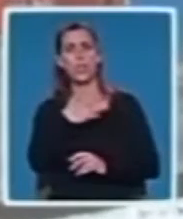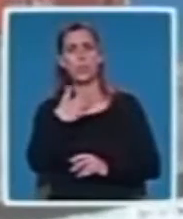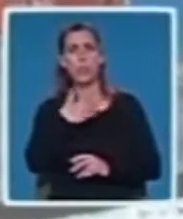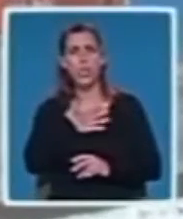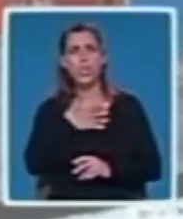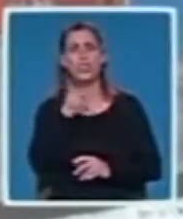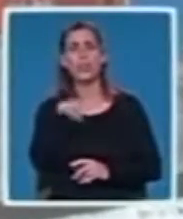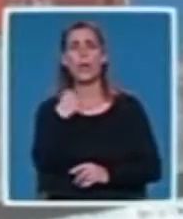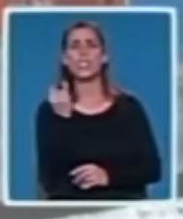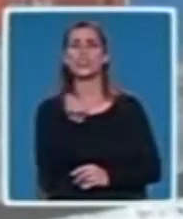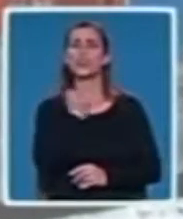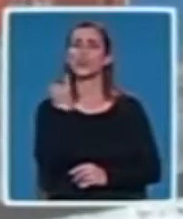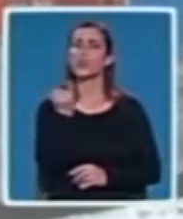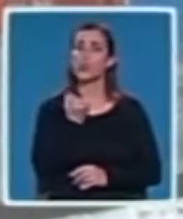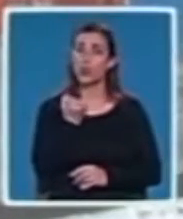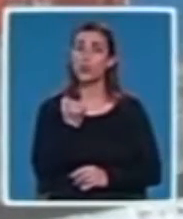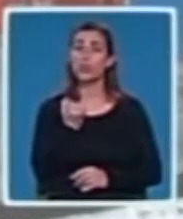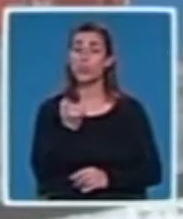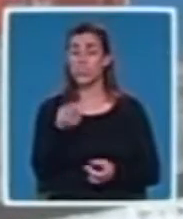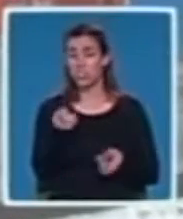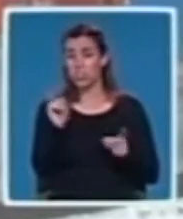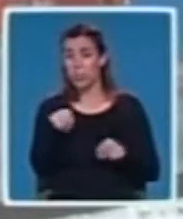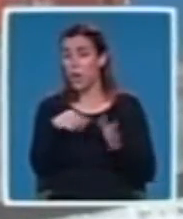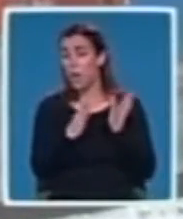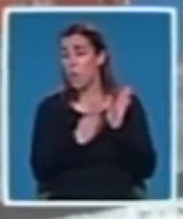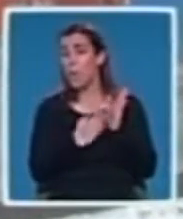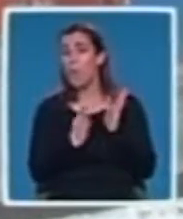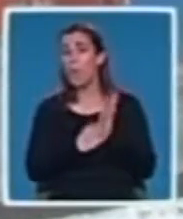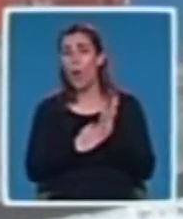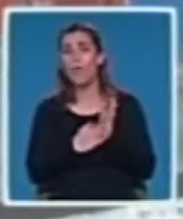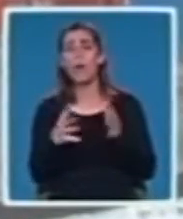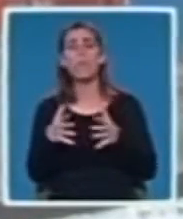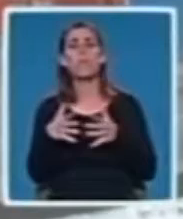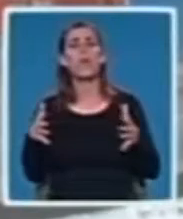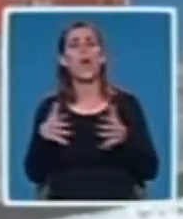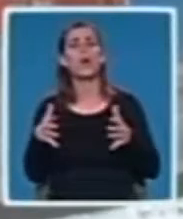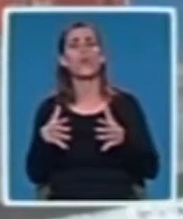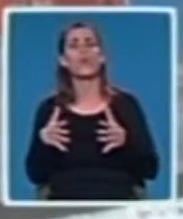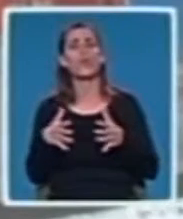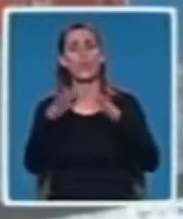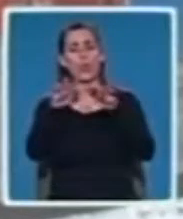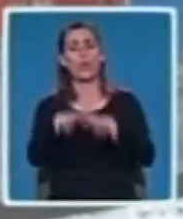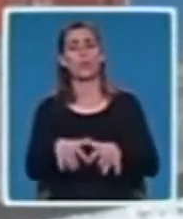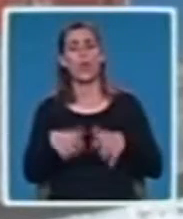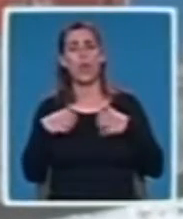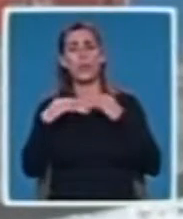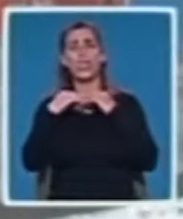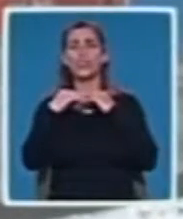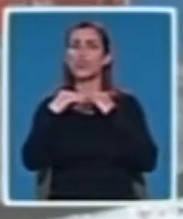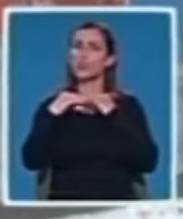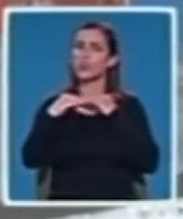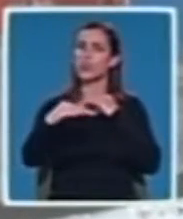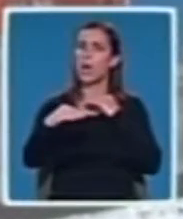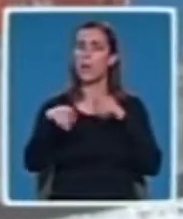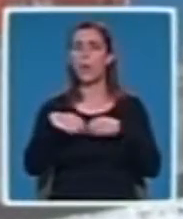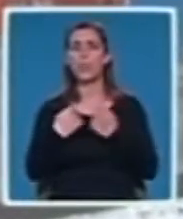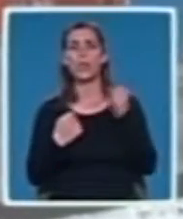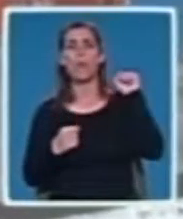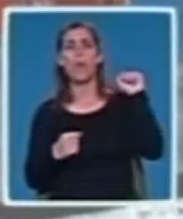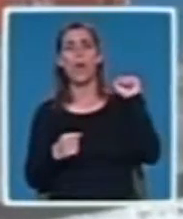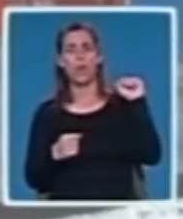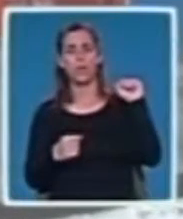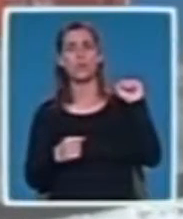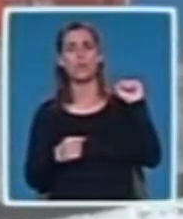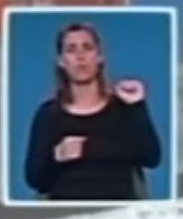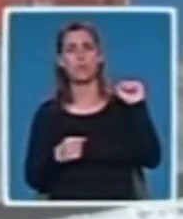as instituições e que é mais uma prova de que é a maioria parlamentar estável do partido socialista